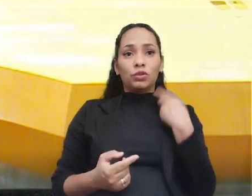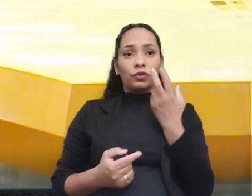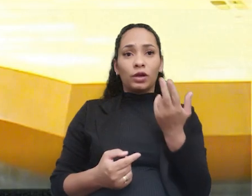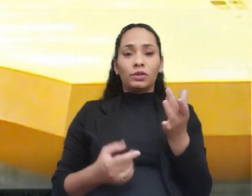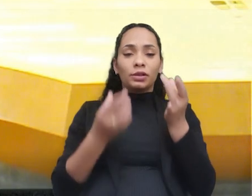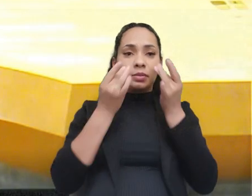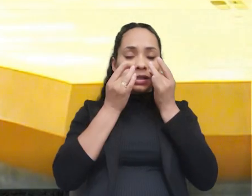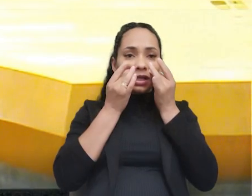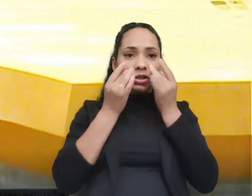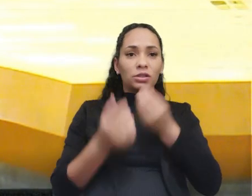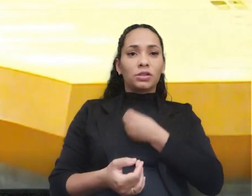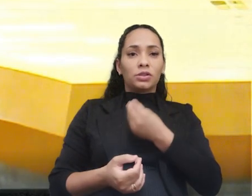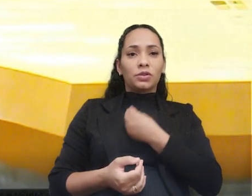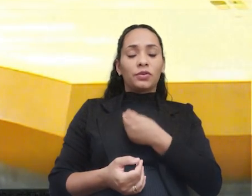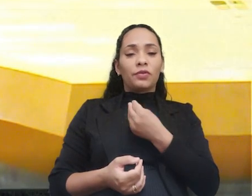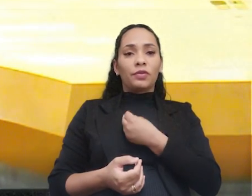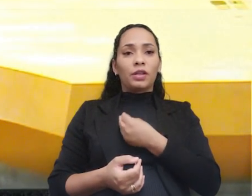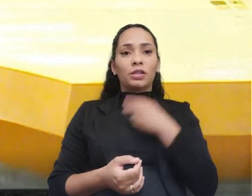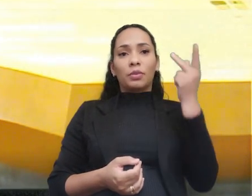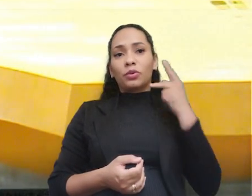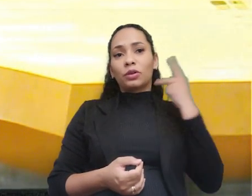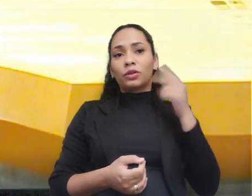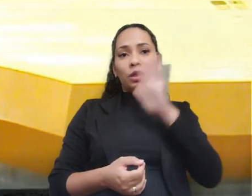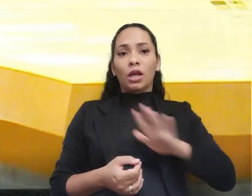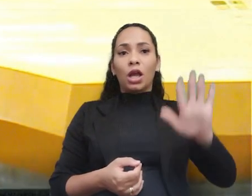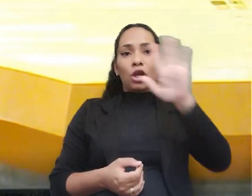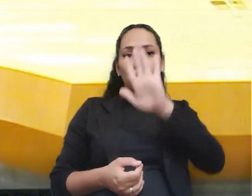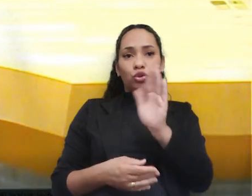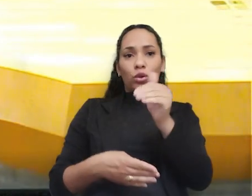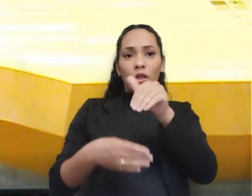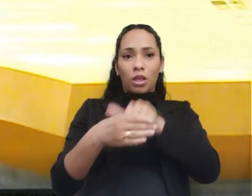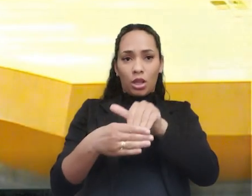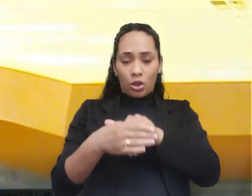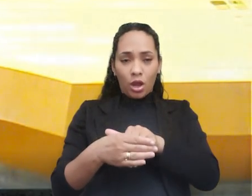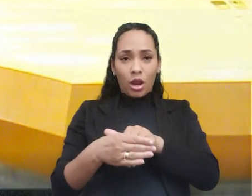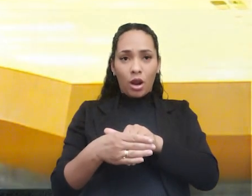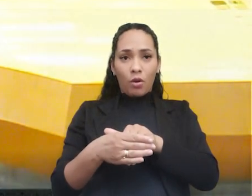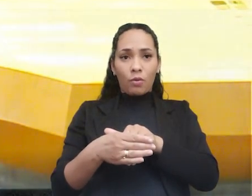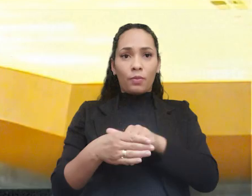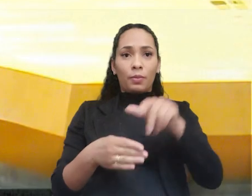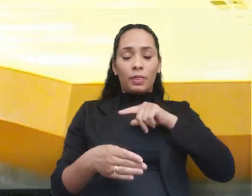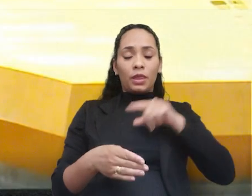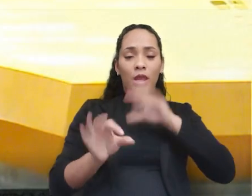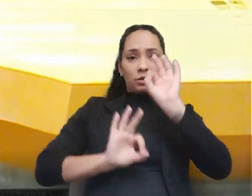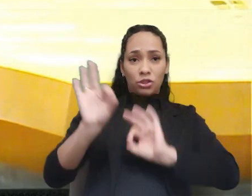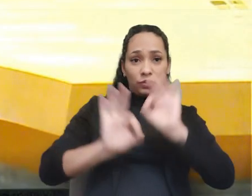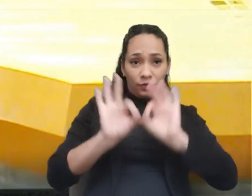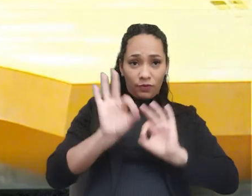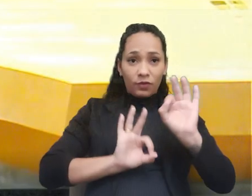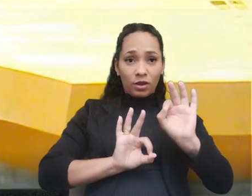presentes, a Procuradoria Regional Eleitoral reitera o parecer, ratifica o